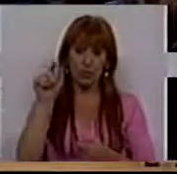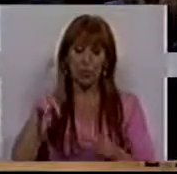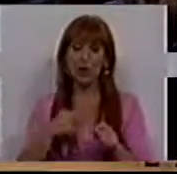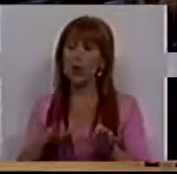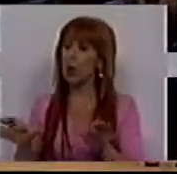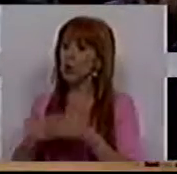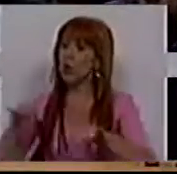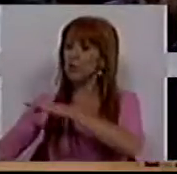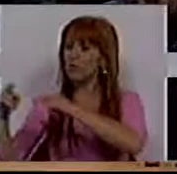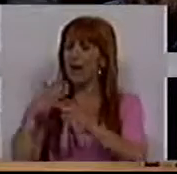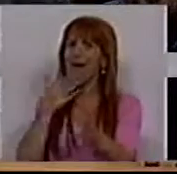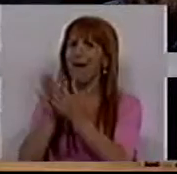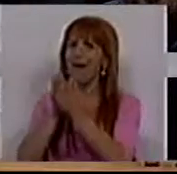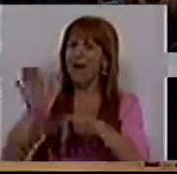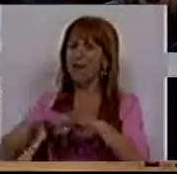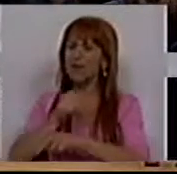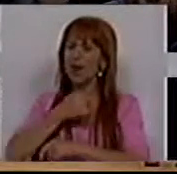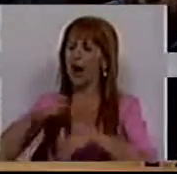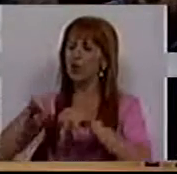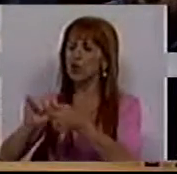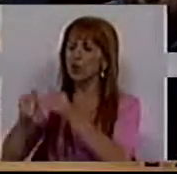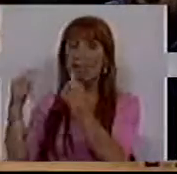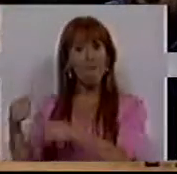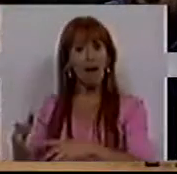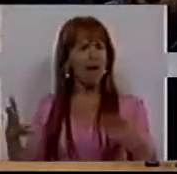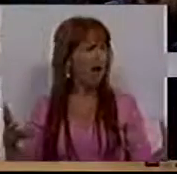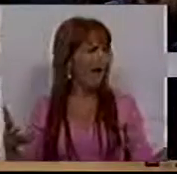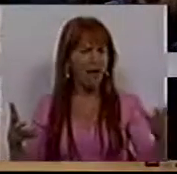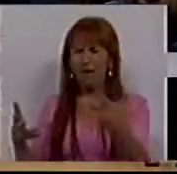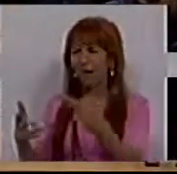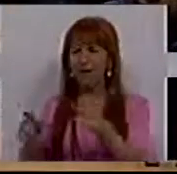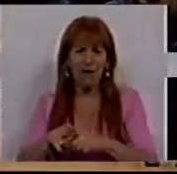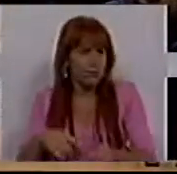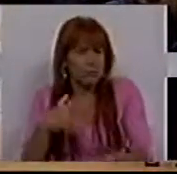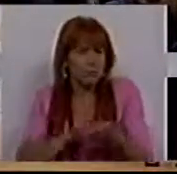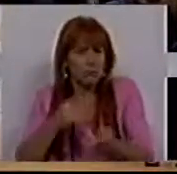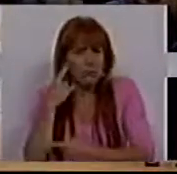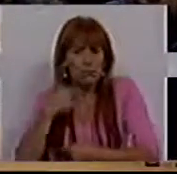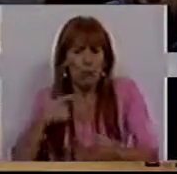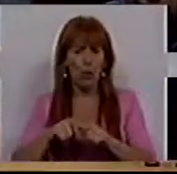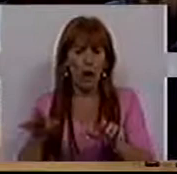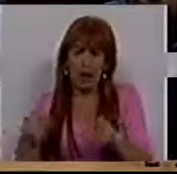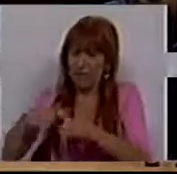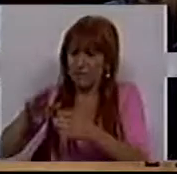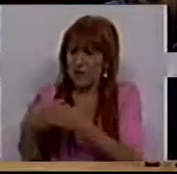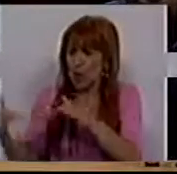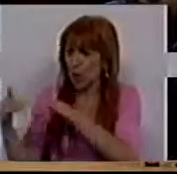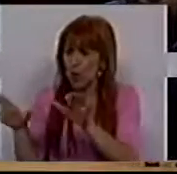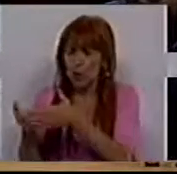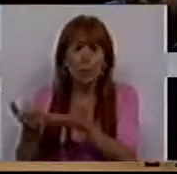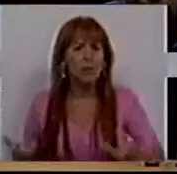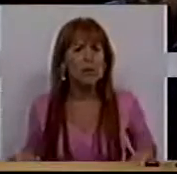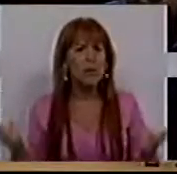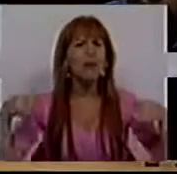clubes de futebol que vão beneficiar com as casas de jogo desportivo. É uma análise factual, é em benefício dos clubes de futebol, mas